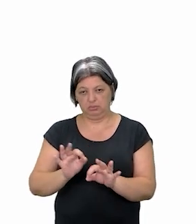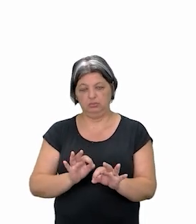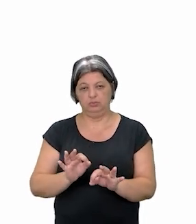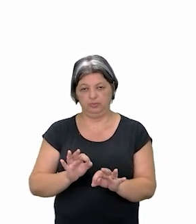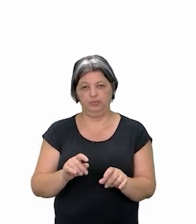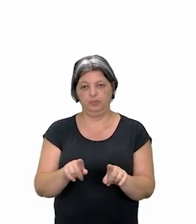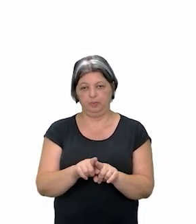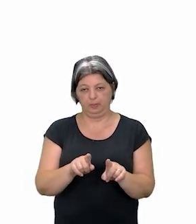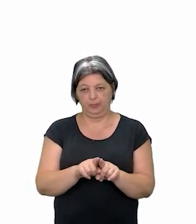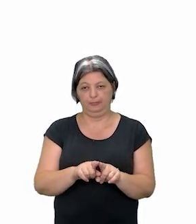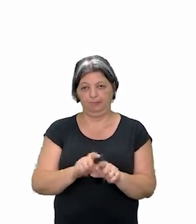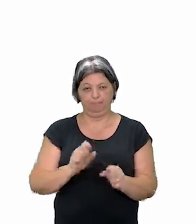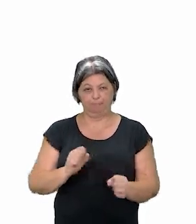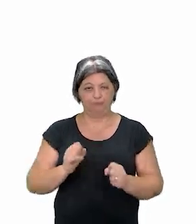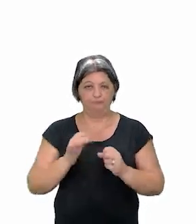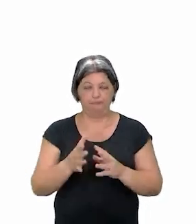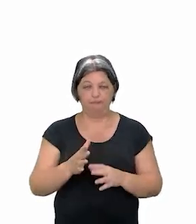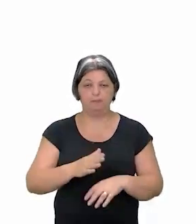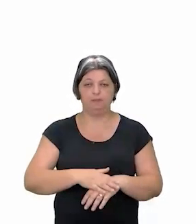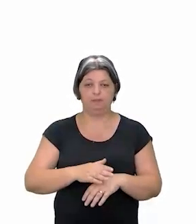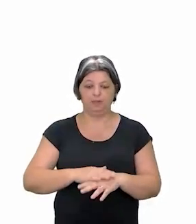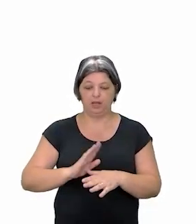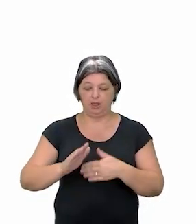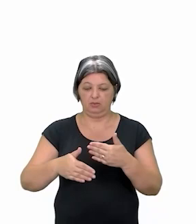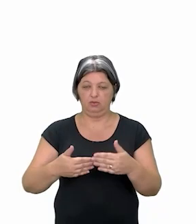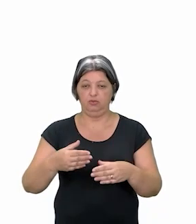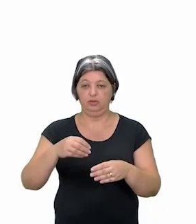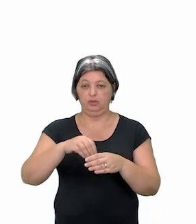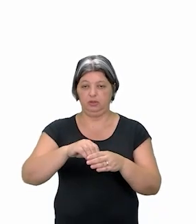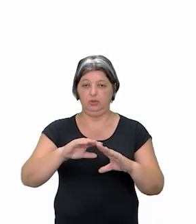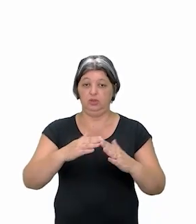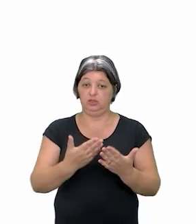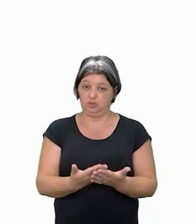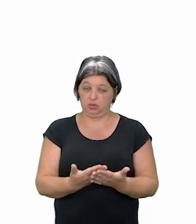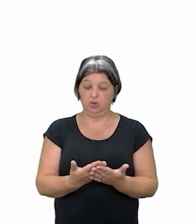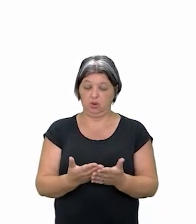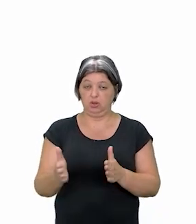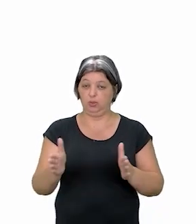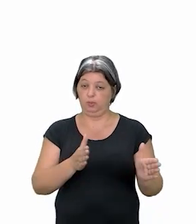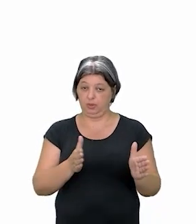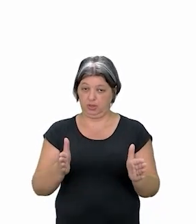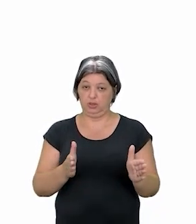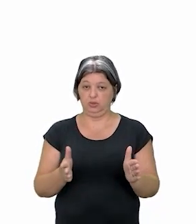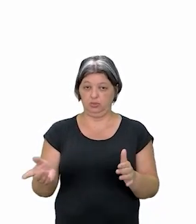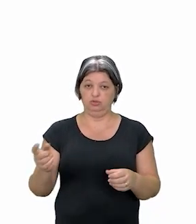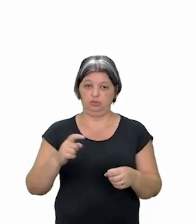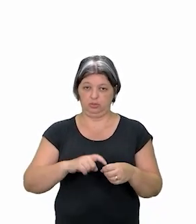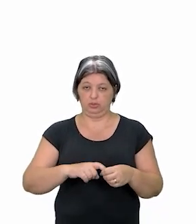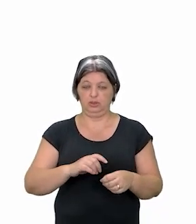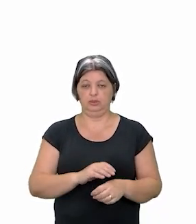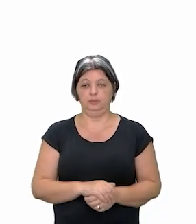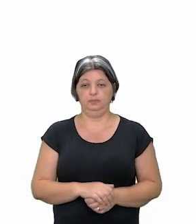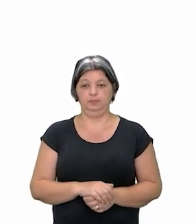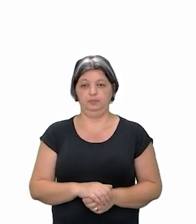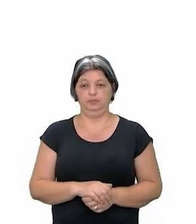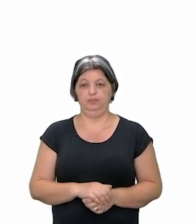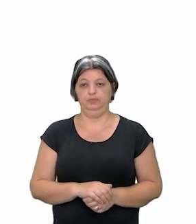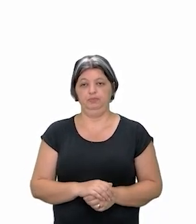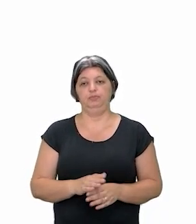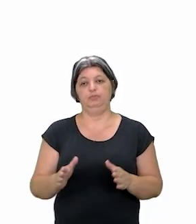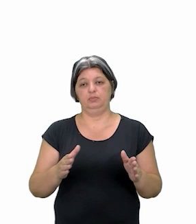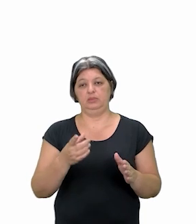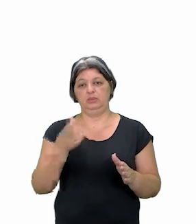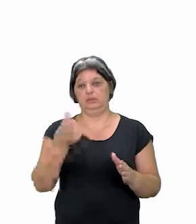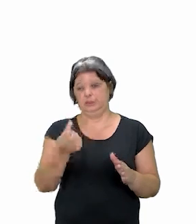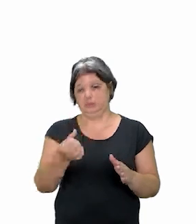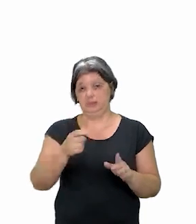vista ações que vocês possam, né, desenvolver na escola neste período de retomada. E lá no finalzinho do bimestre, de 6 de abril a 12 de